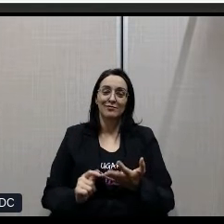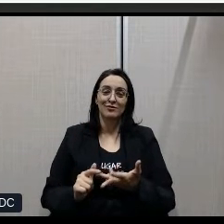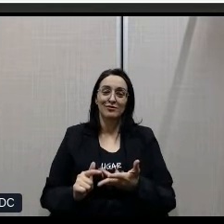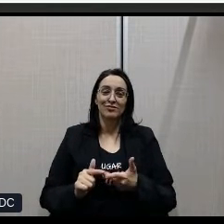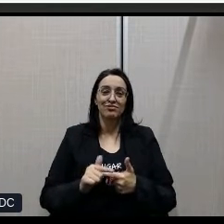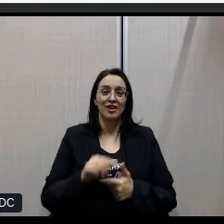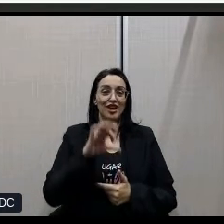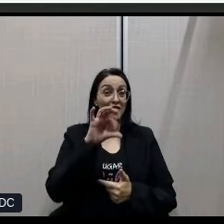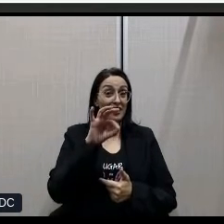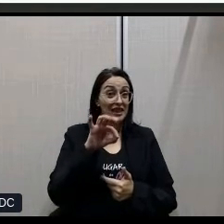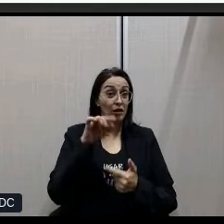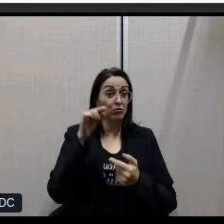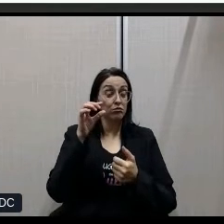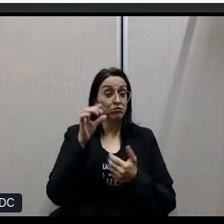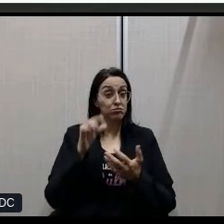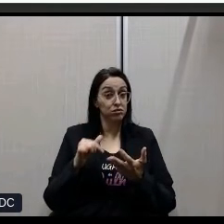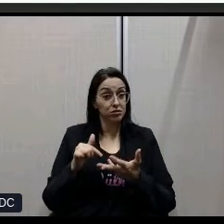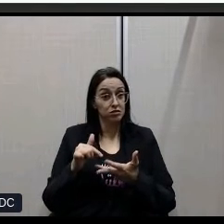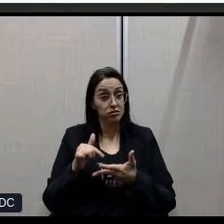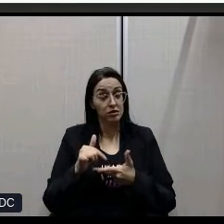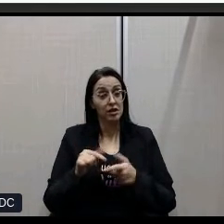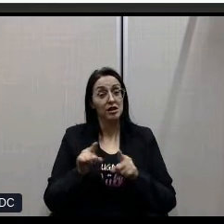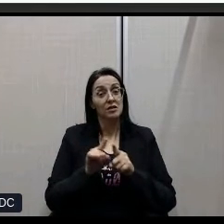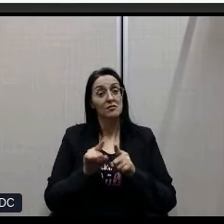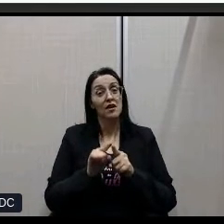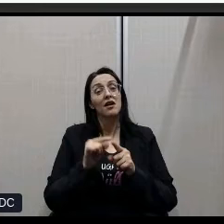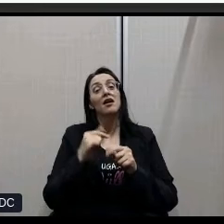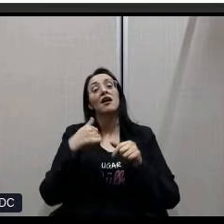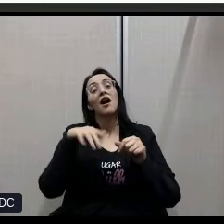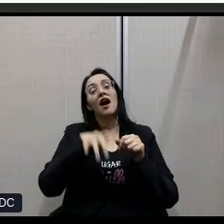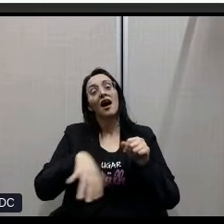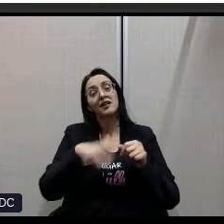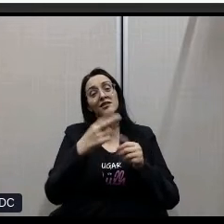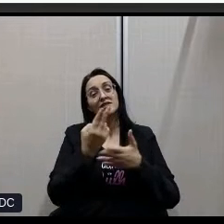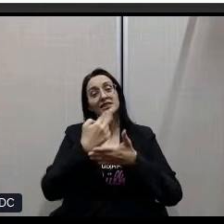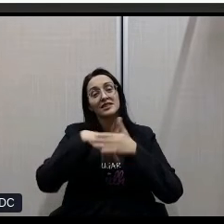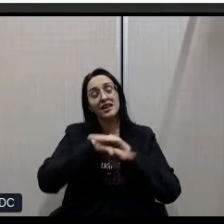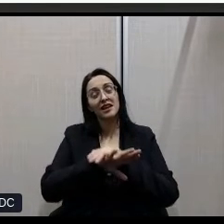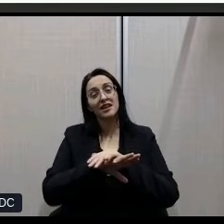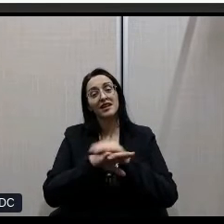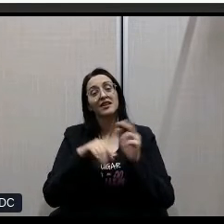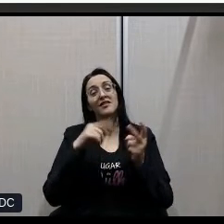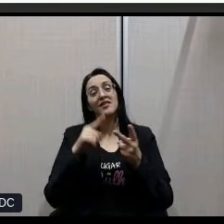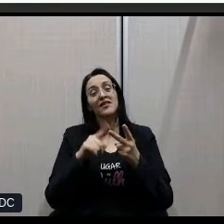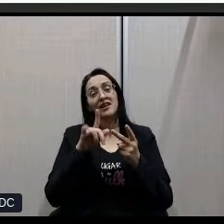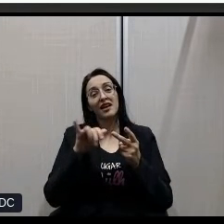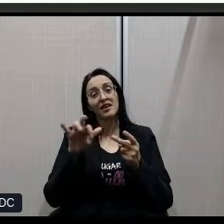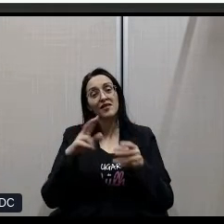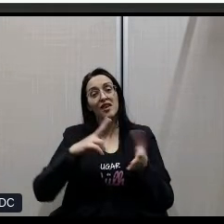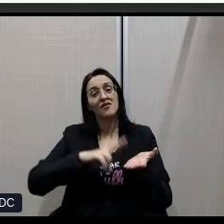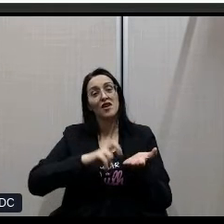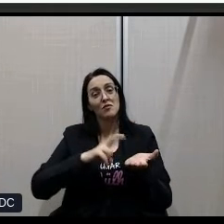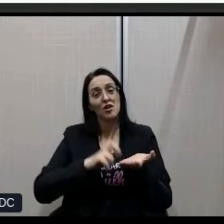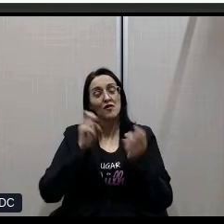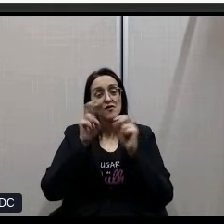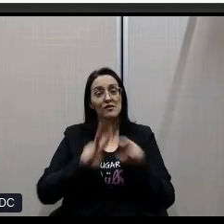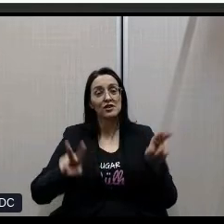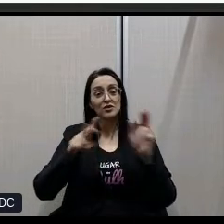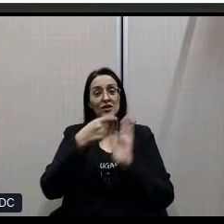90 recomendações nas categorias, nos princípios de design do Gaia. Vocabulário visual e